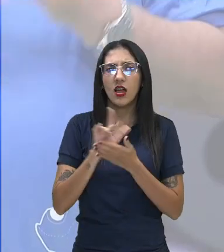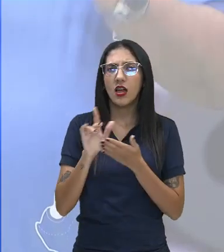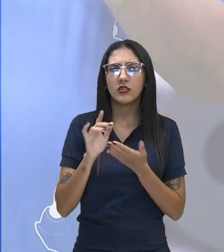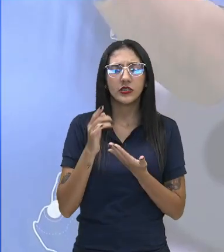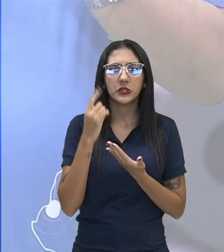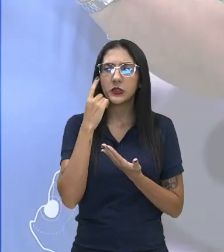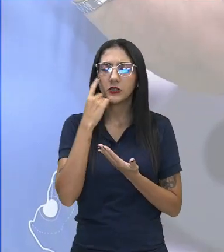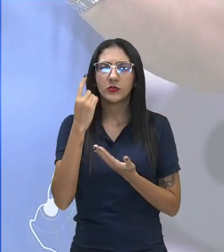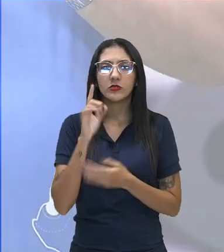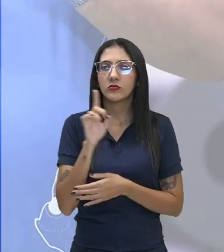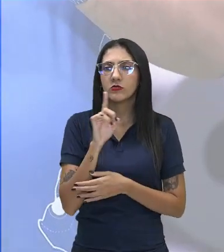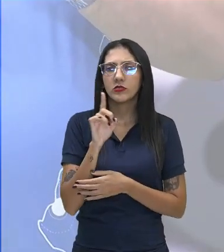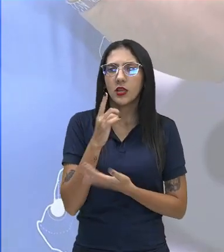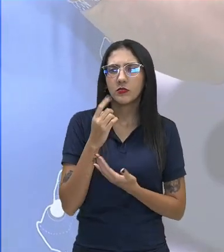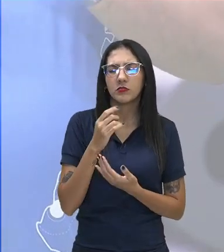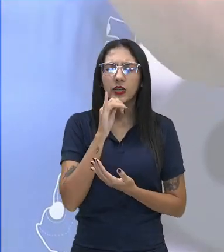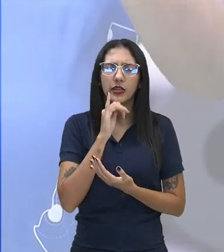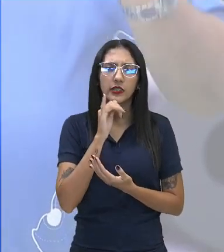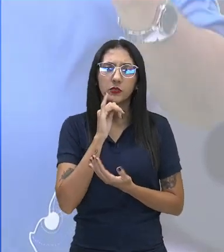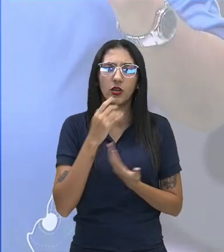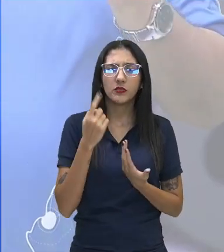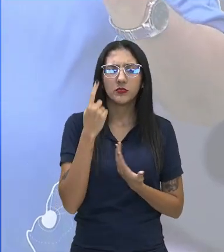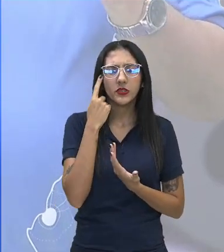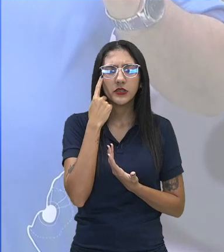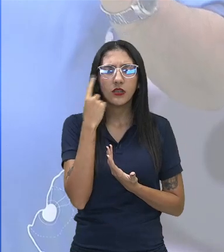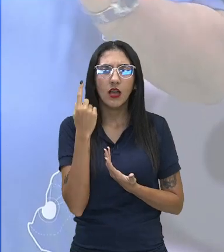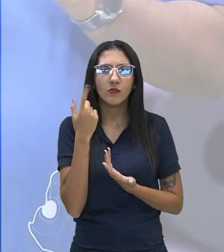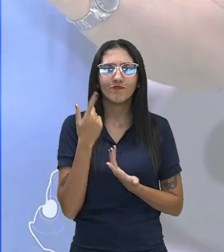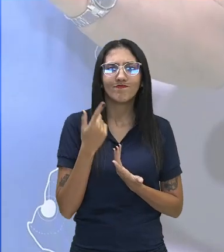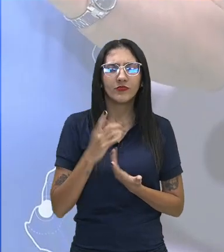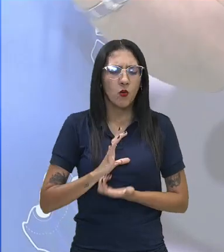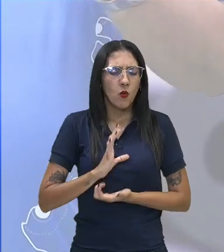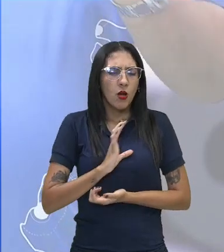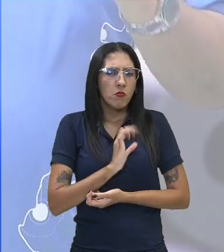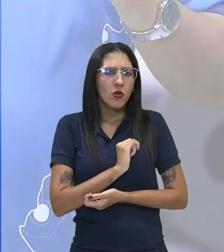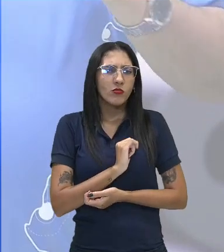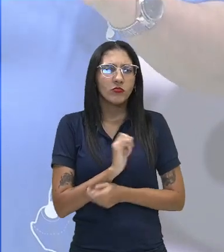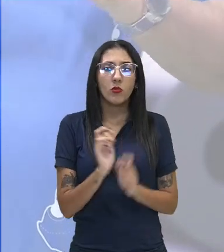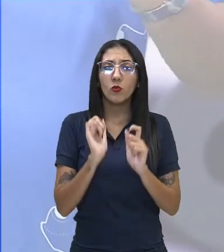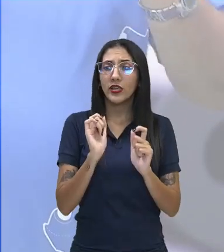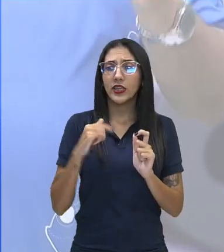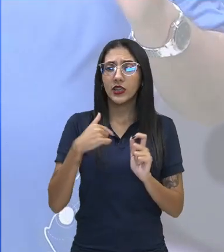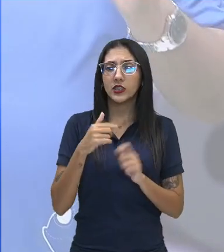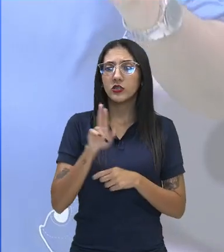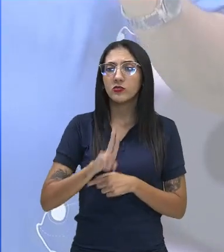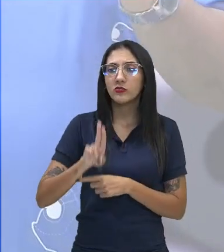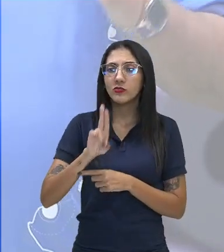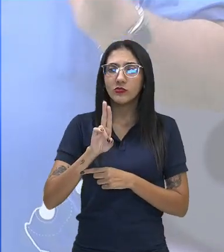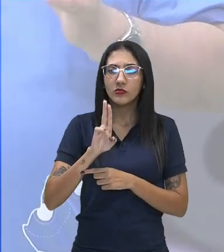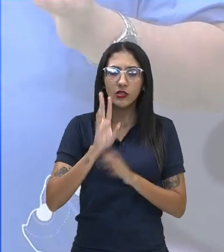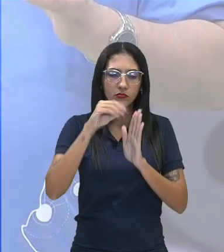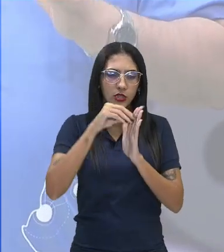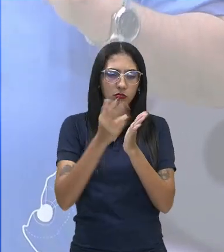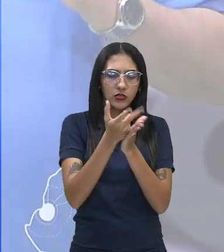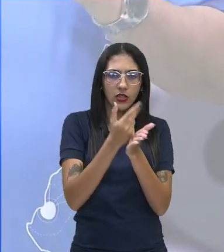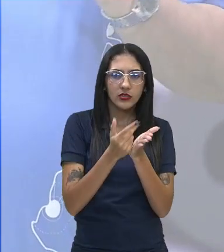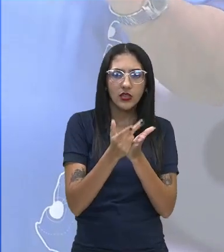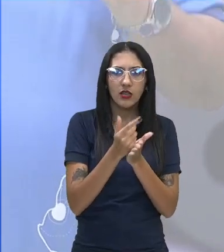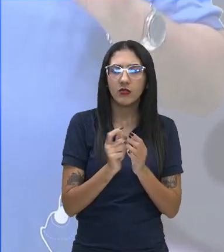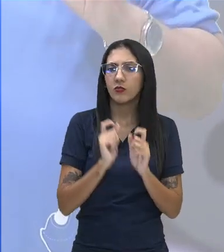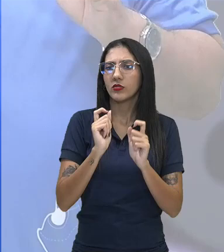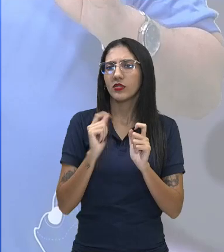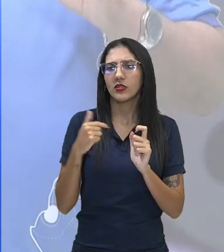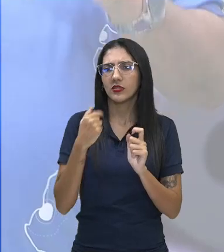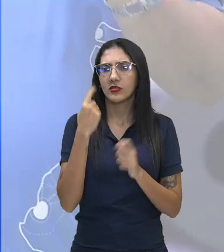forma. Por exemplo, para a gente representar o amor, né, o que nós usamos geralmente nos livros, nas ilustrações,